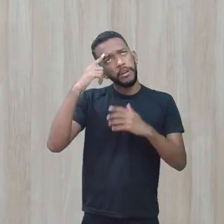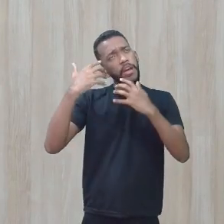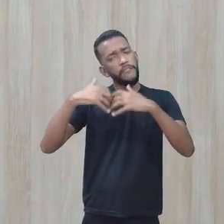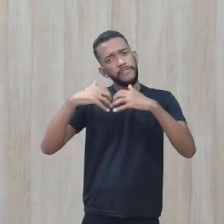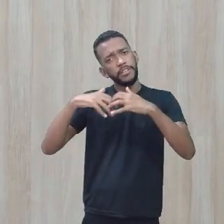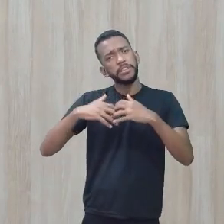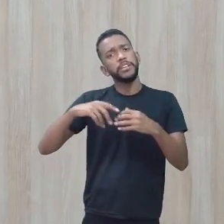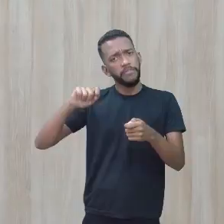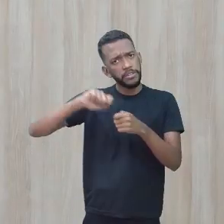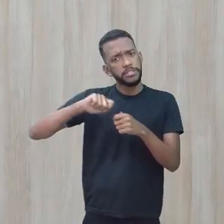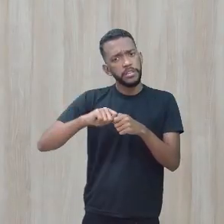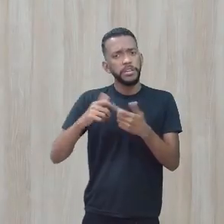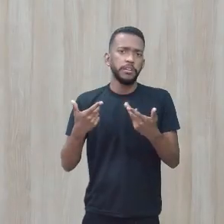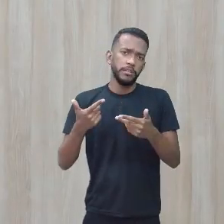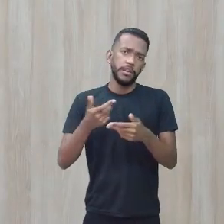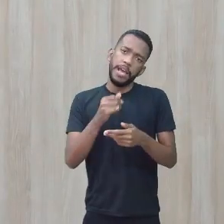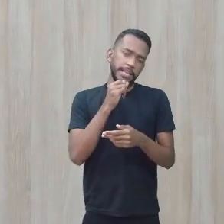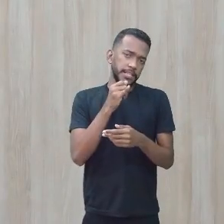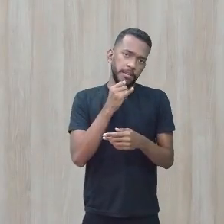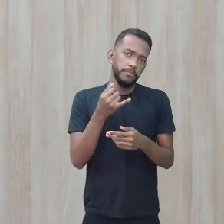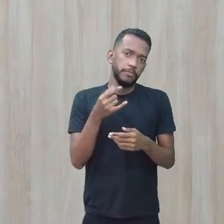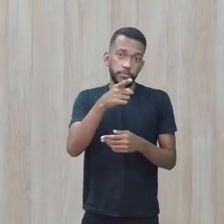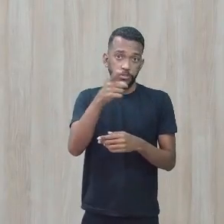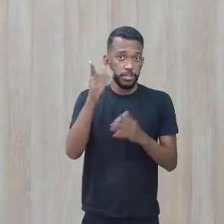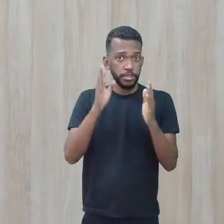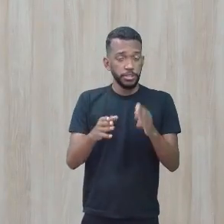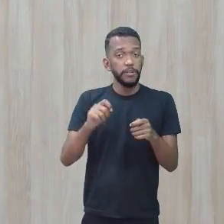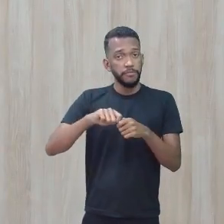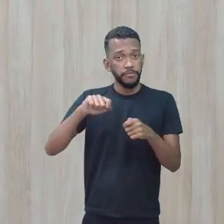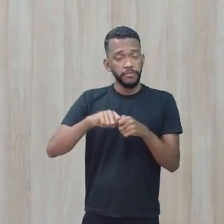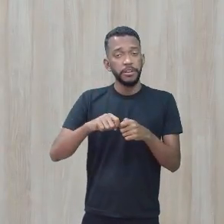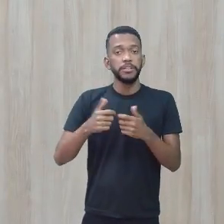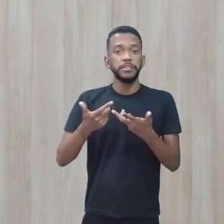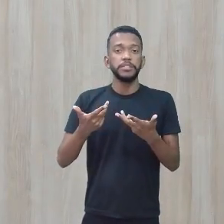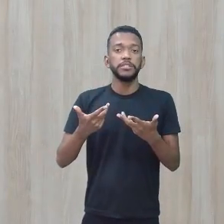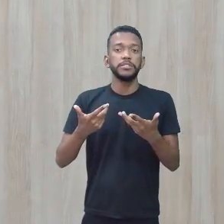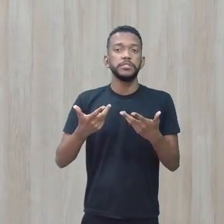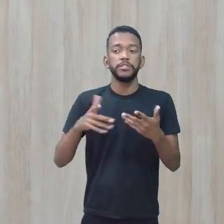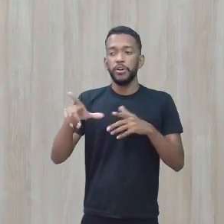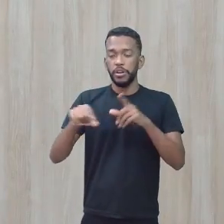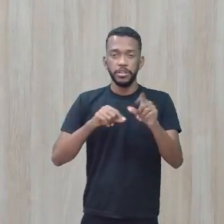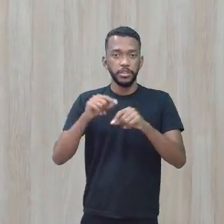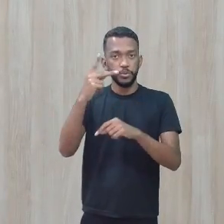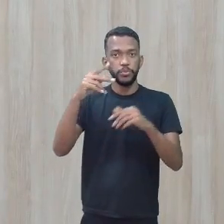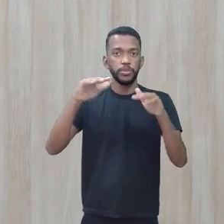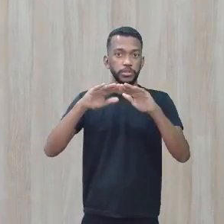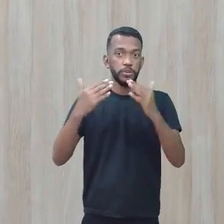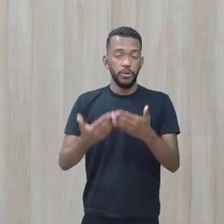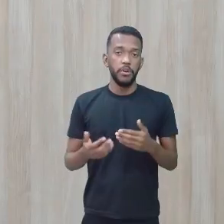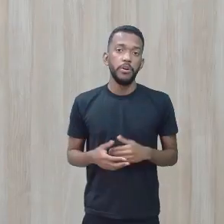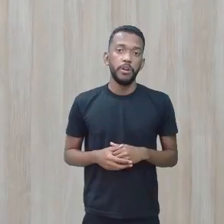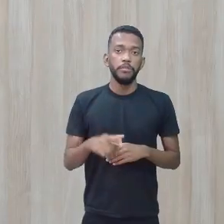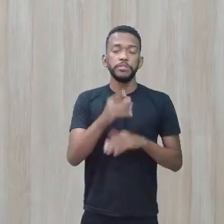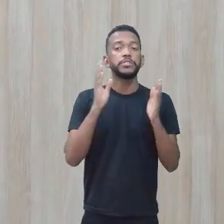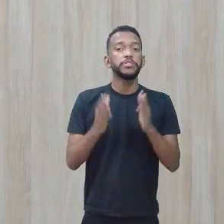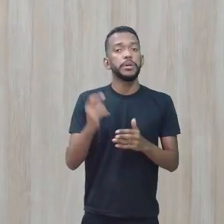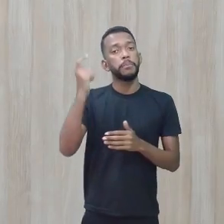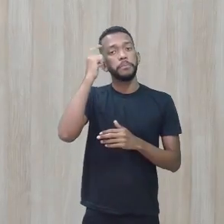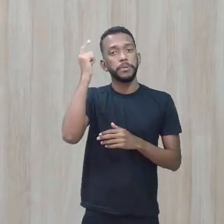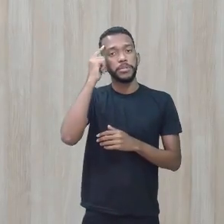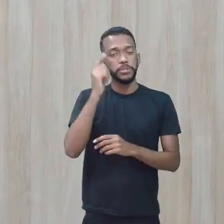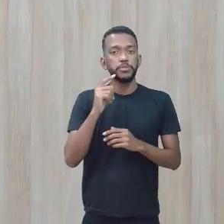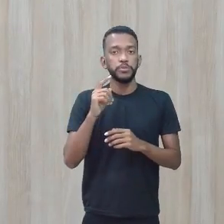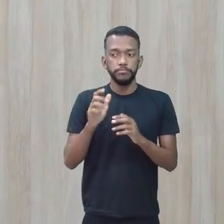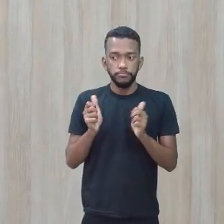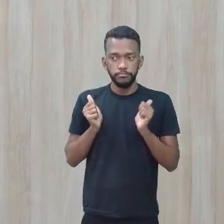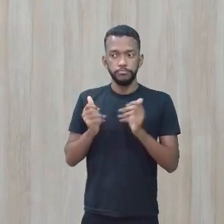refletir e fazer, de repente, uma coleta seletiva. Você já fez uma coleta seletiva na sua escola? Você já pensou em introduzir